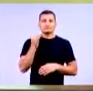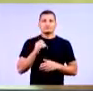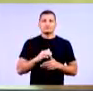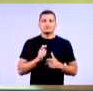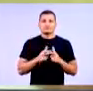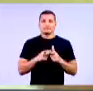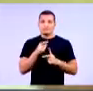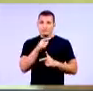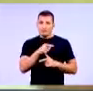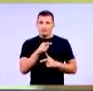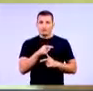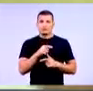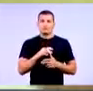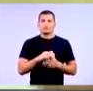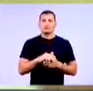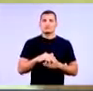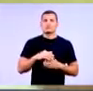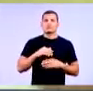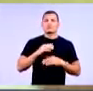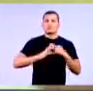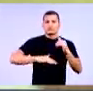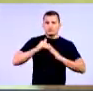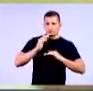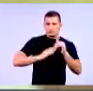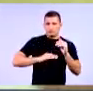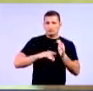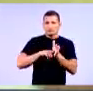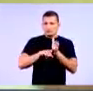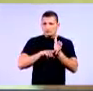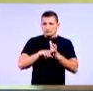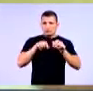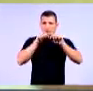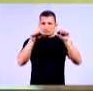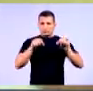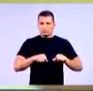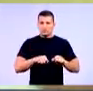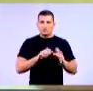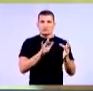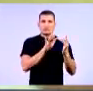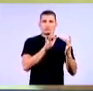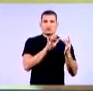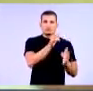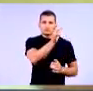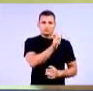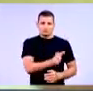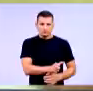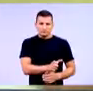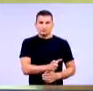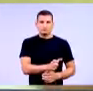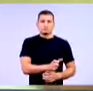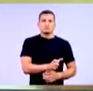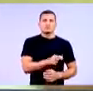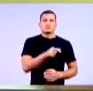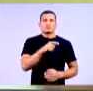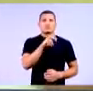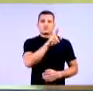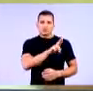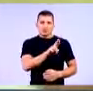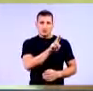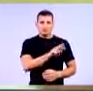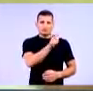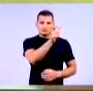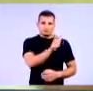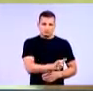o desenvolvedor ou o analista ele vai ter o contato mais direto com o seu cliente, com o seu usuário e